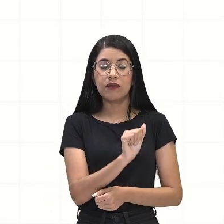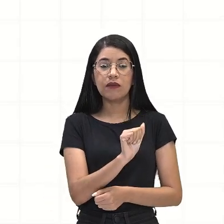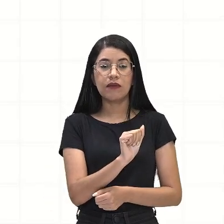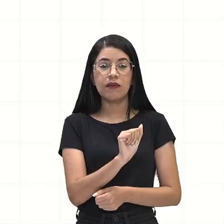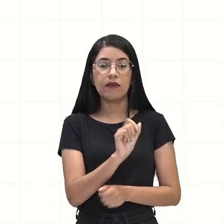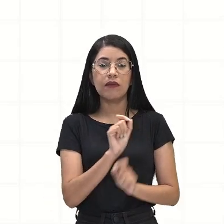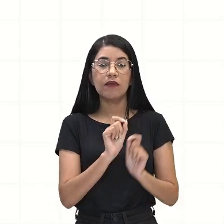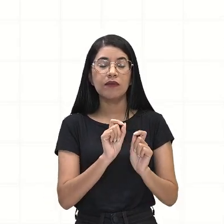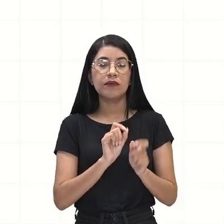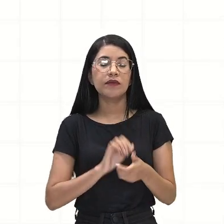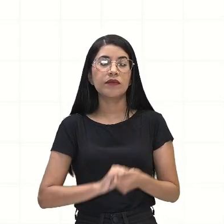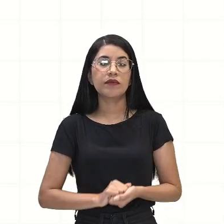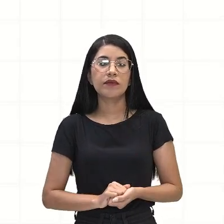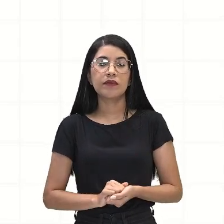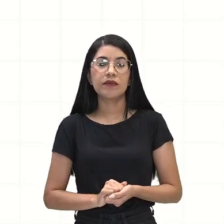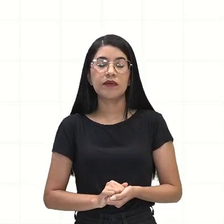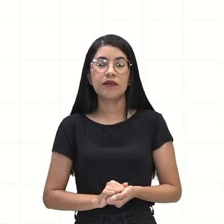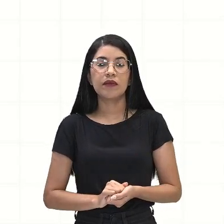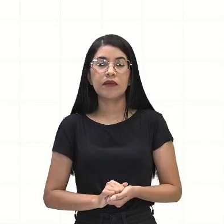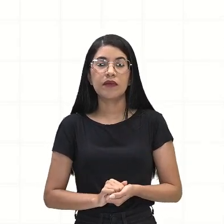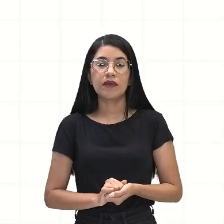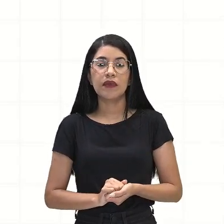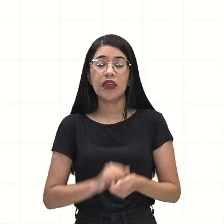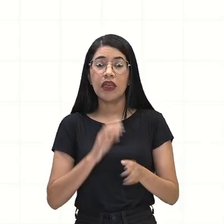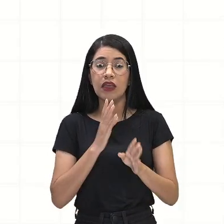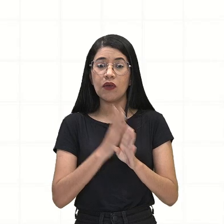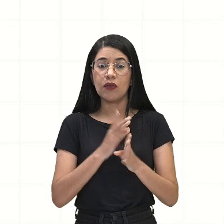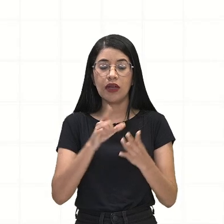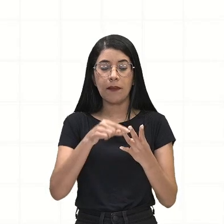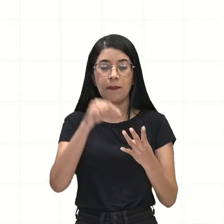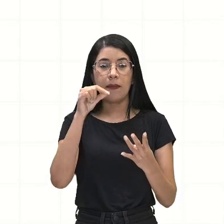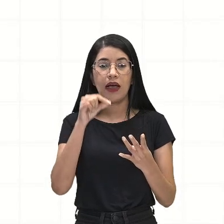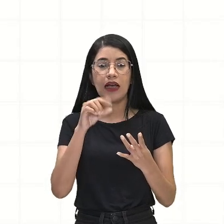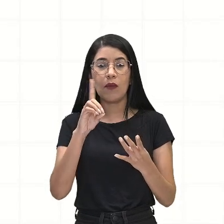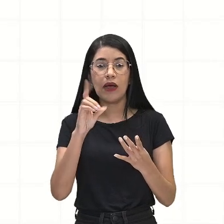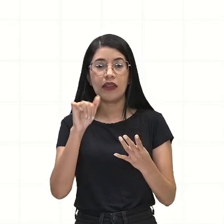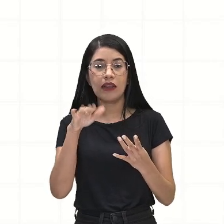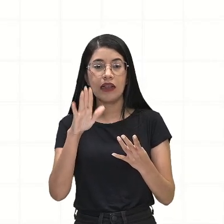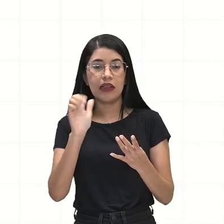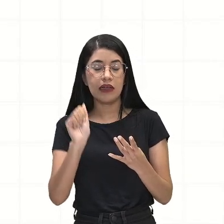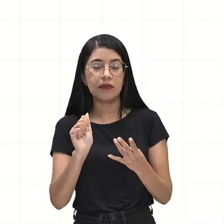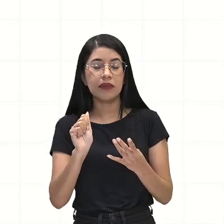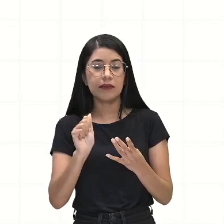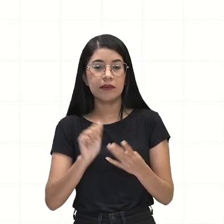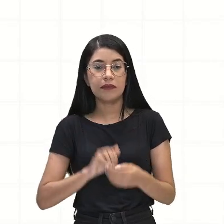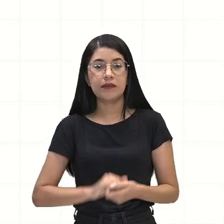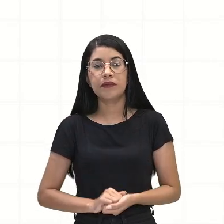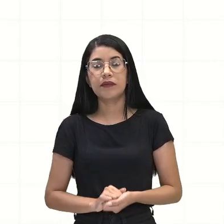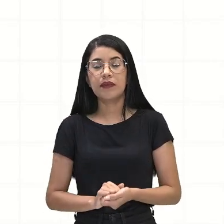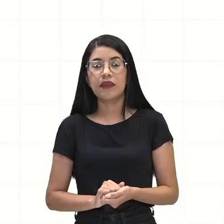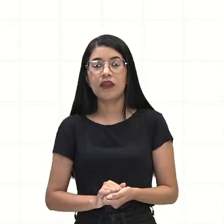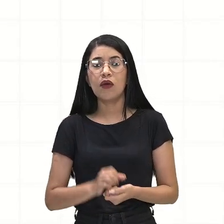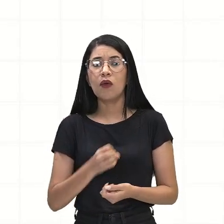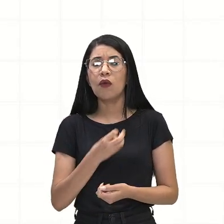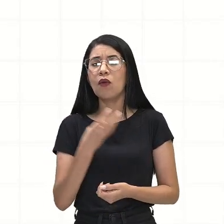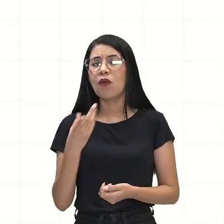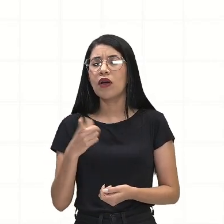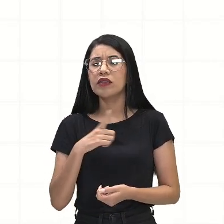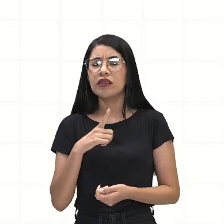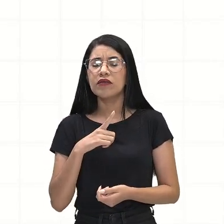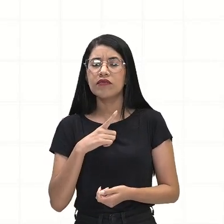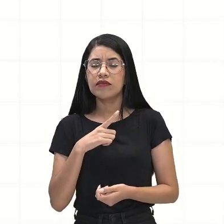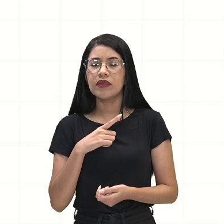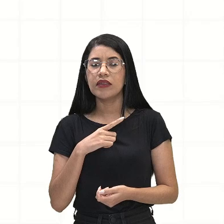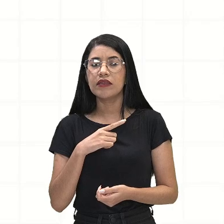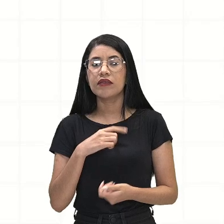A? Retirar uma carta, né, e ser dama. Então, quantas damas eu tenho? O